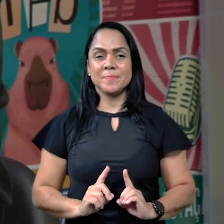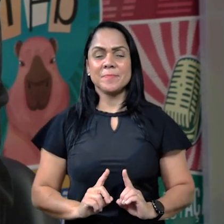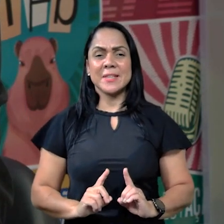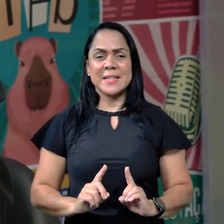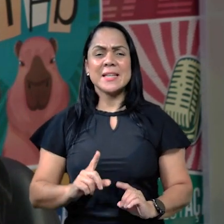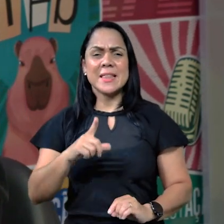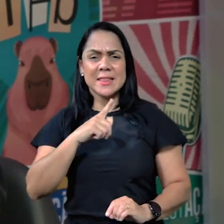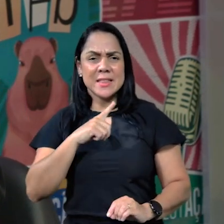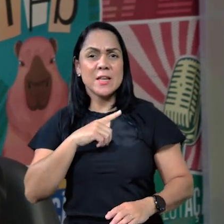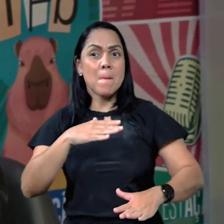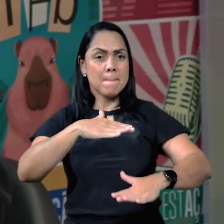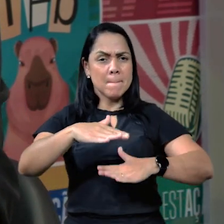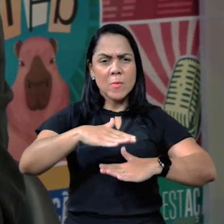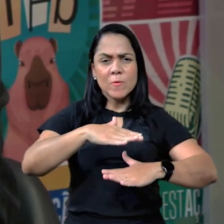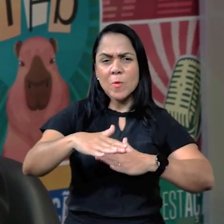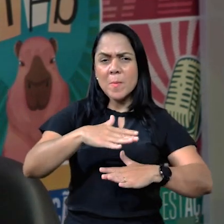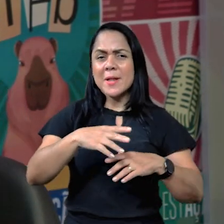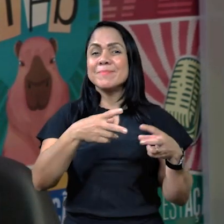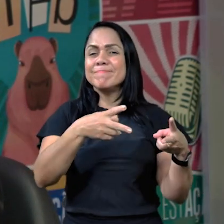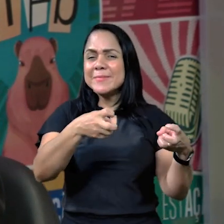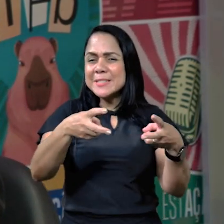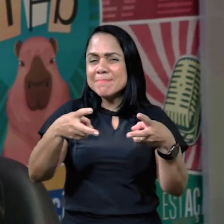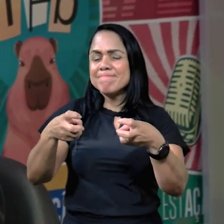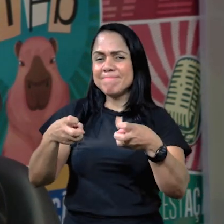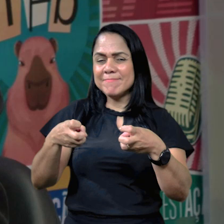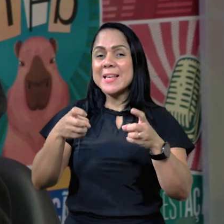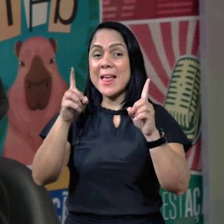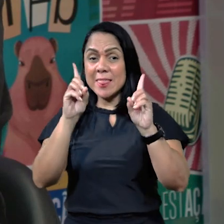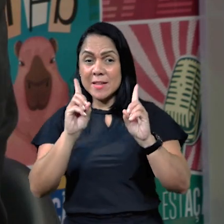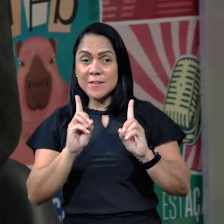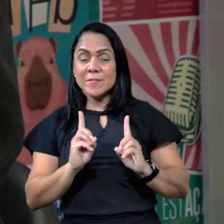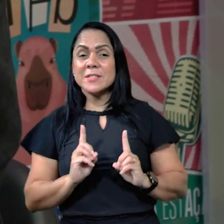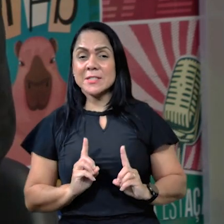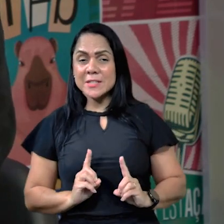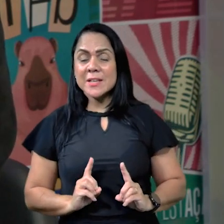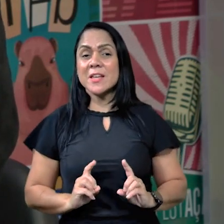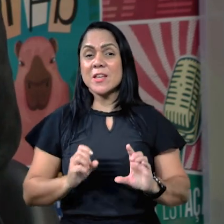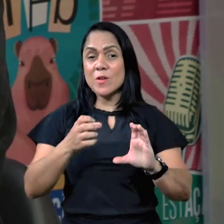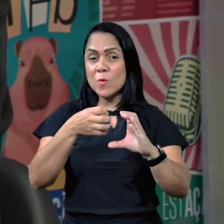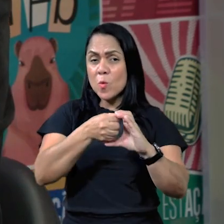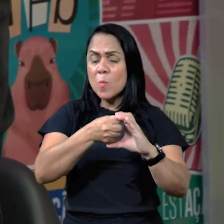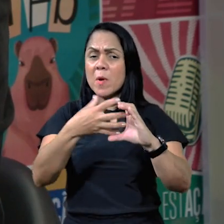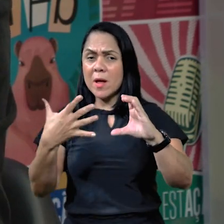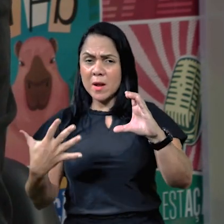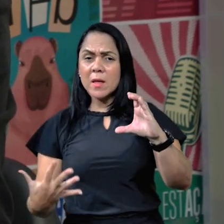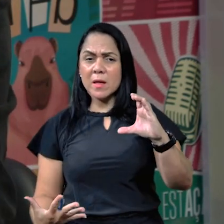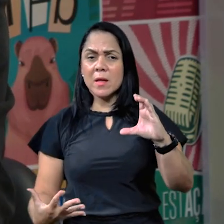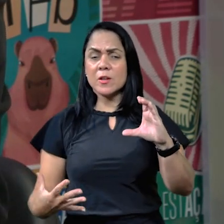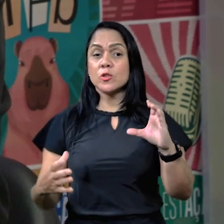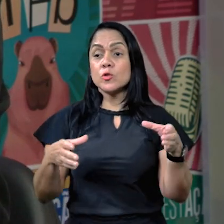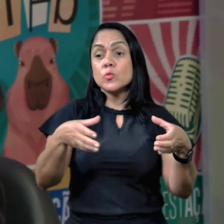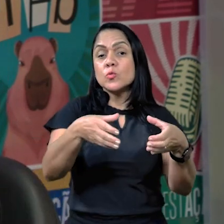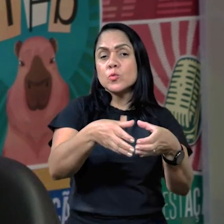um movimento para ir reconhecendo as deficiências enquanto uma característica de um grupo, então